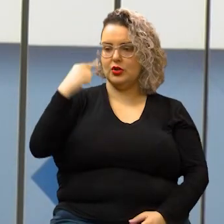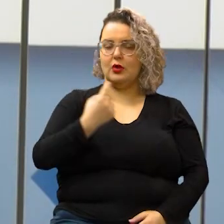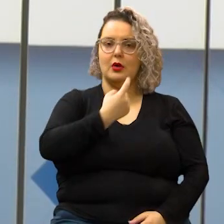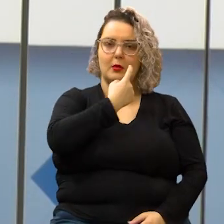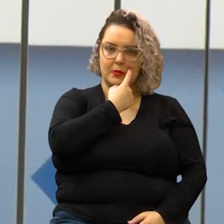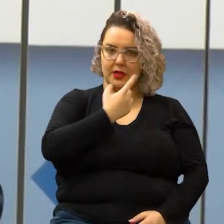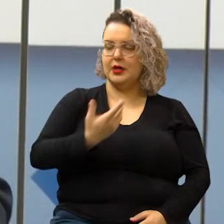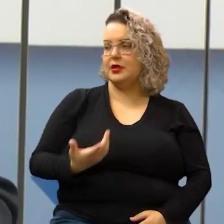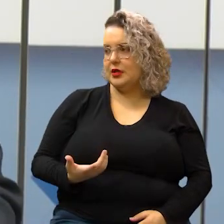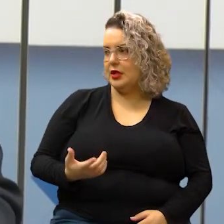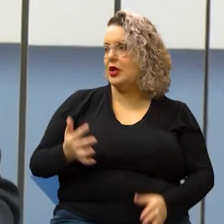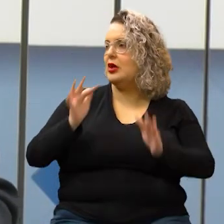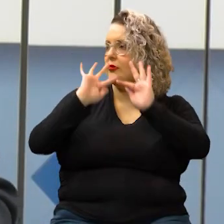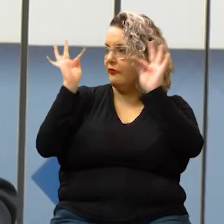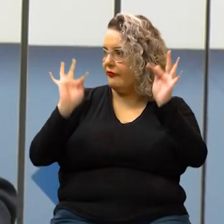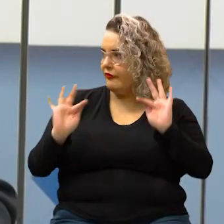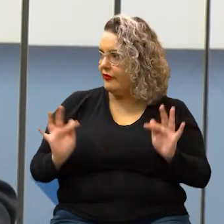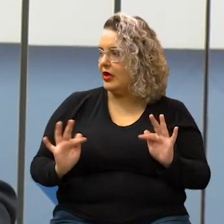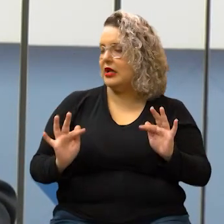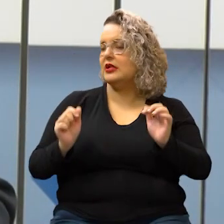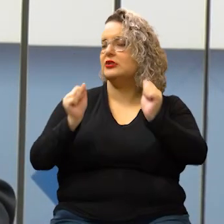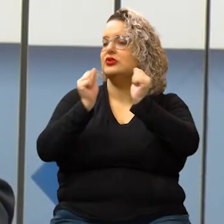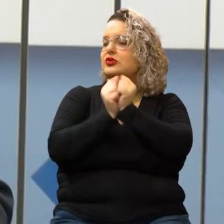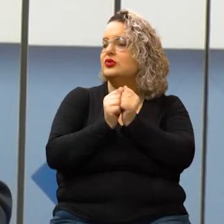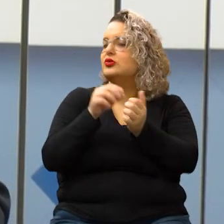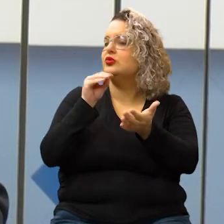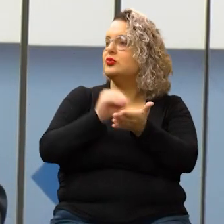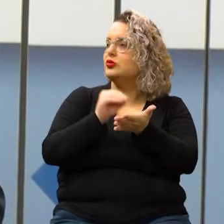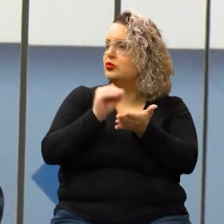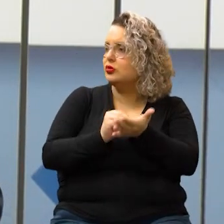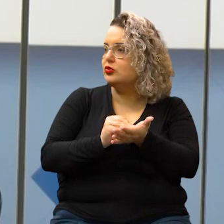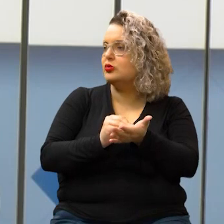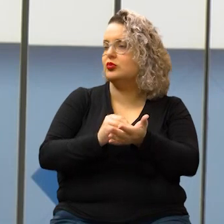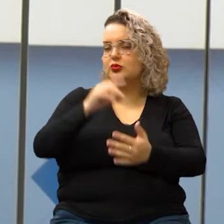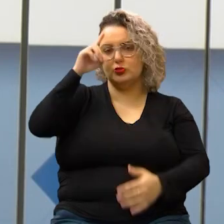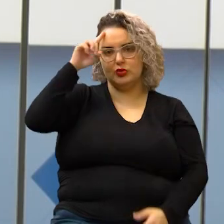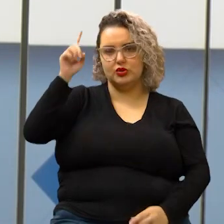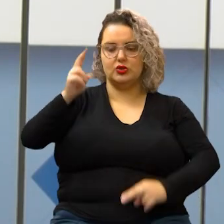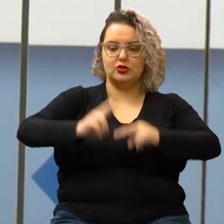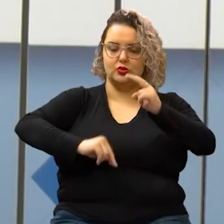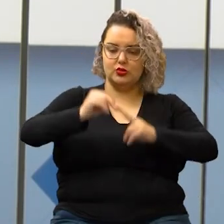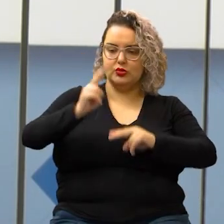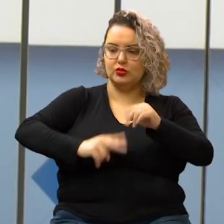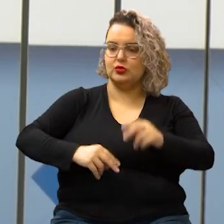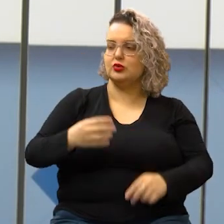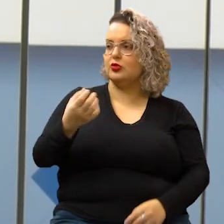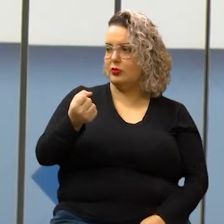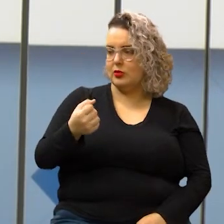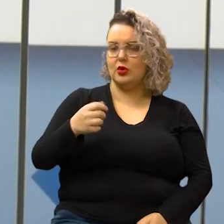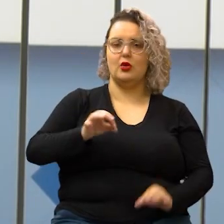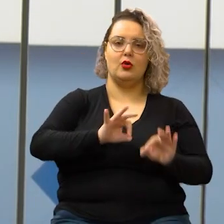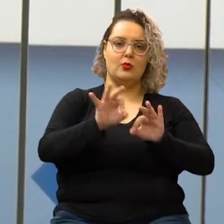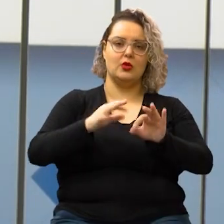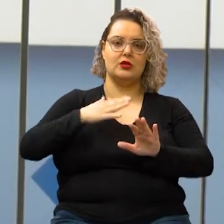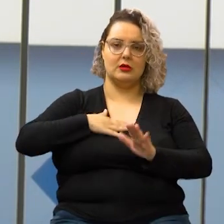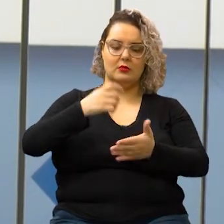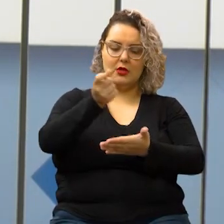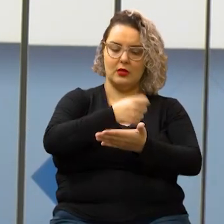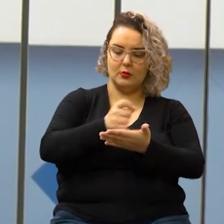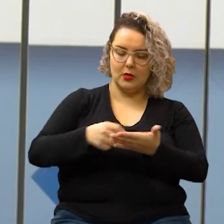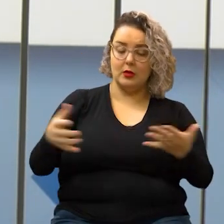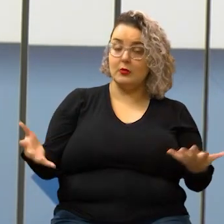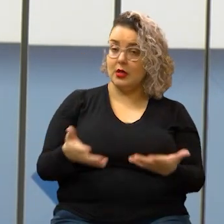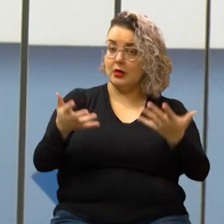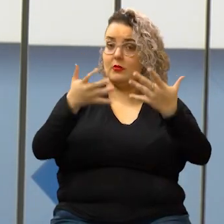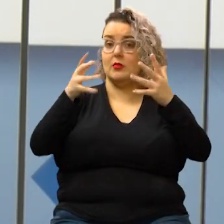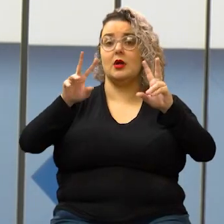fico muito feliz de estarmos aqui no último dia do Junho Branco, que é um projeto de minha autoria, né, para dar ênfase a